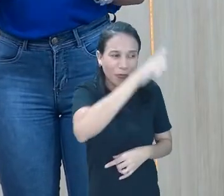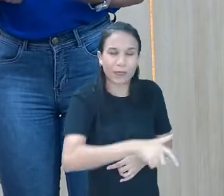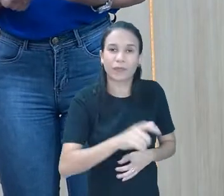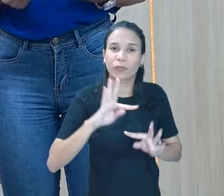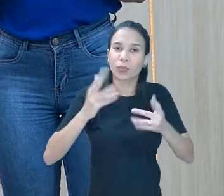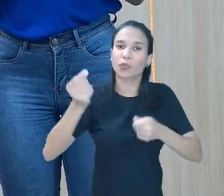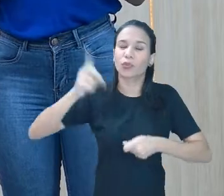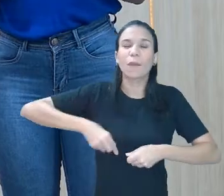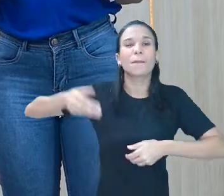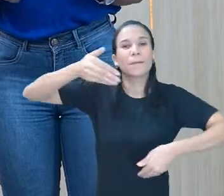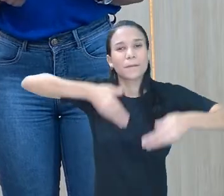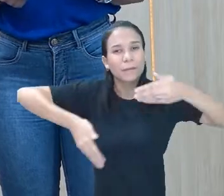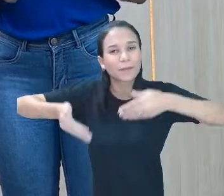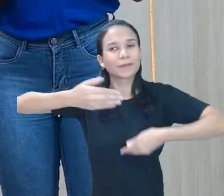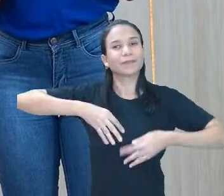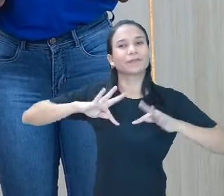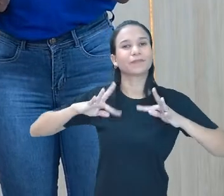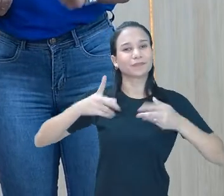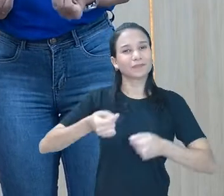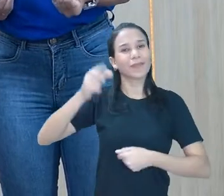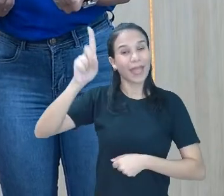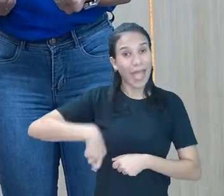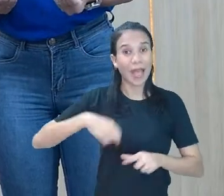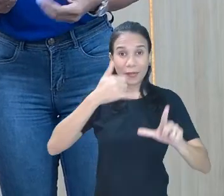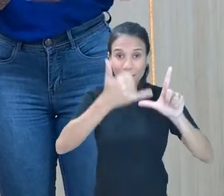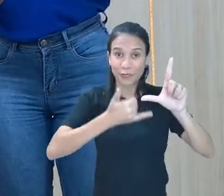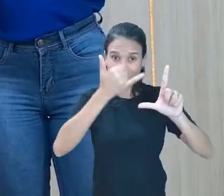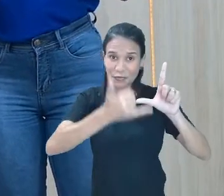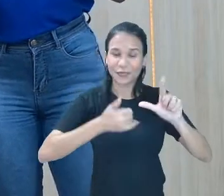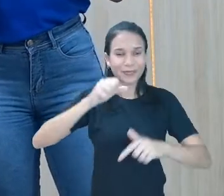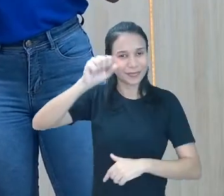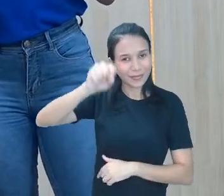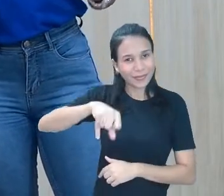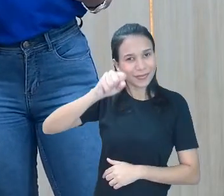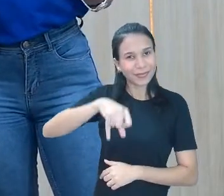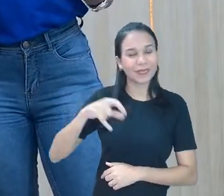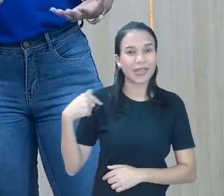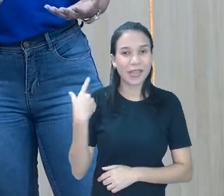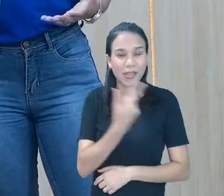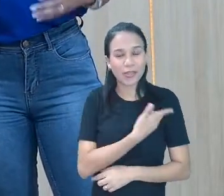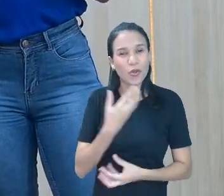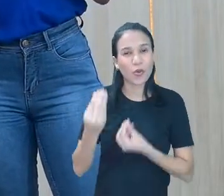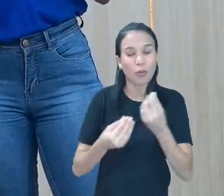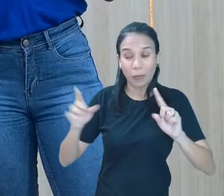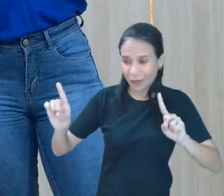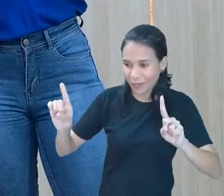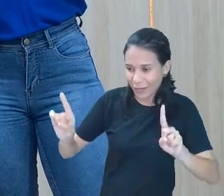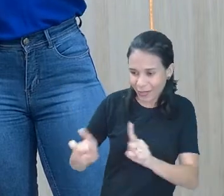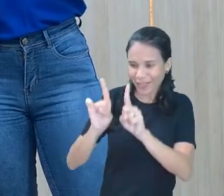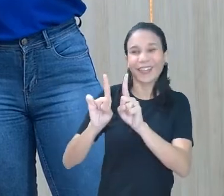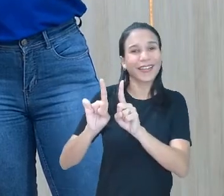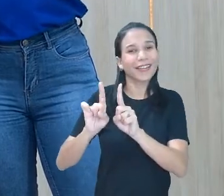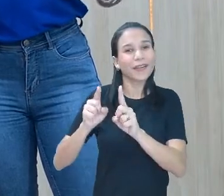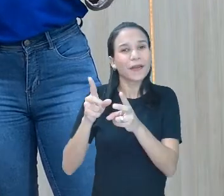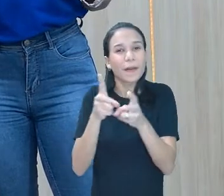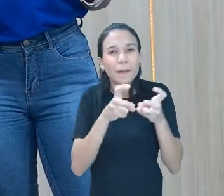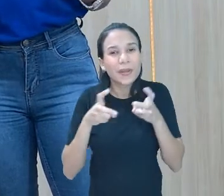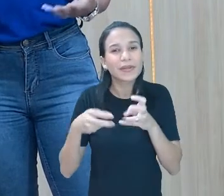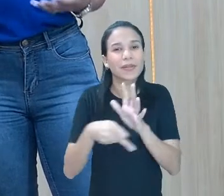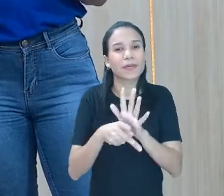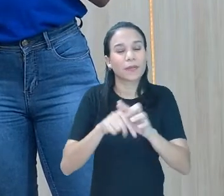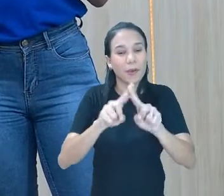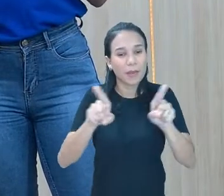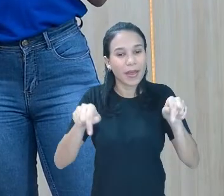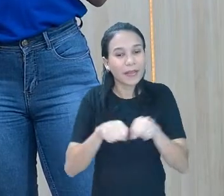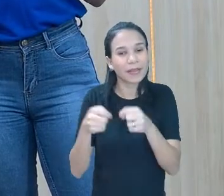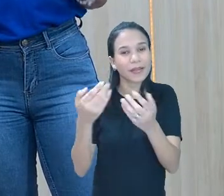gera engajamento, gera participação, é lúdico, né, e faz com que a gente se aproxime e a gente perceba esse ambiente da sala